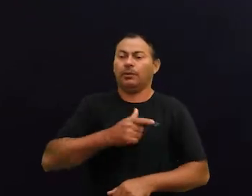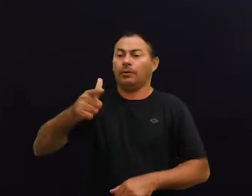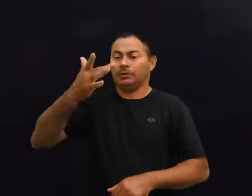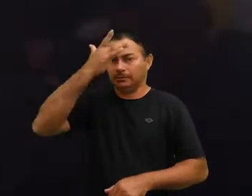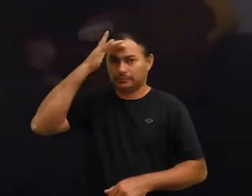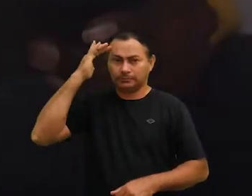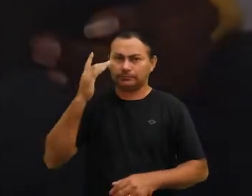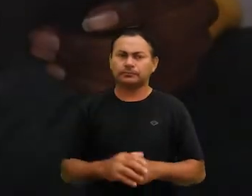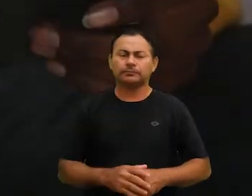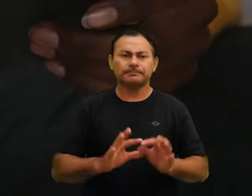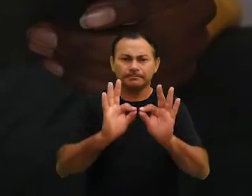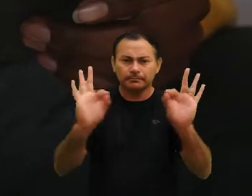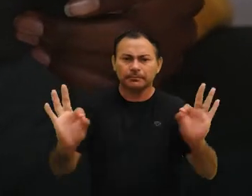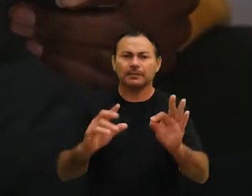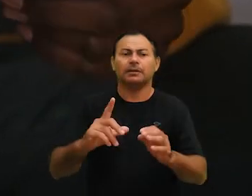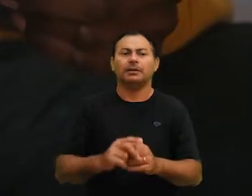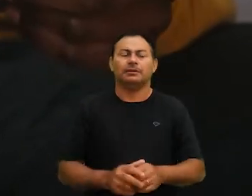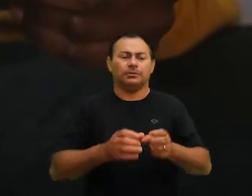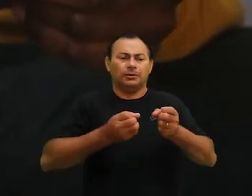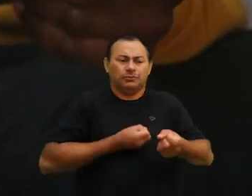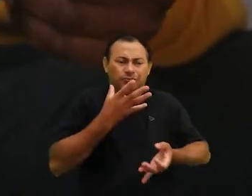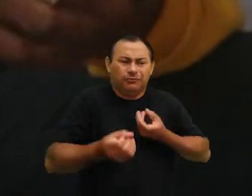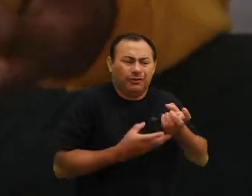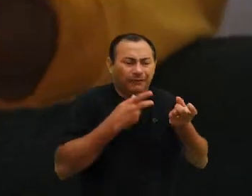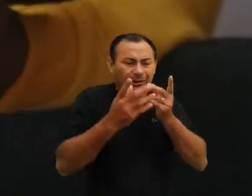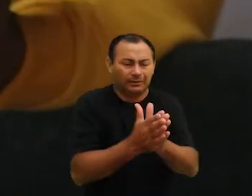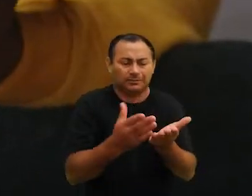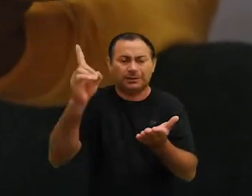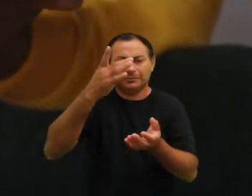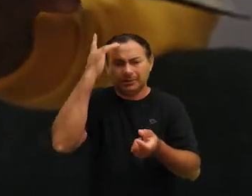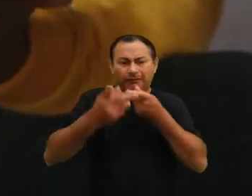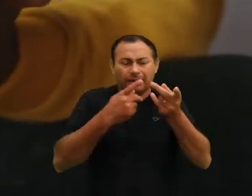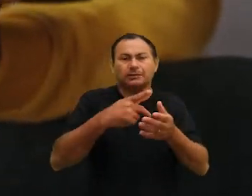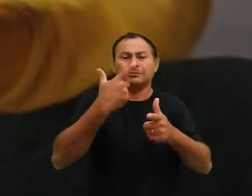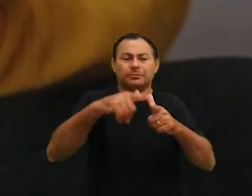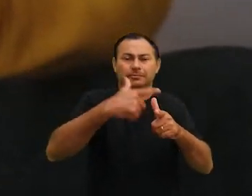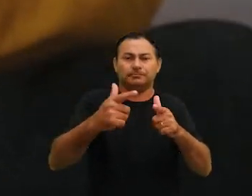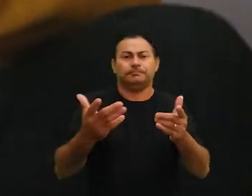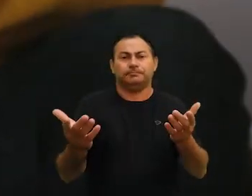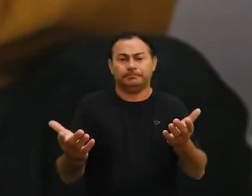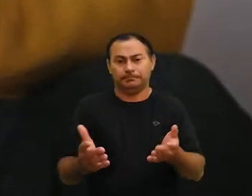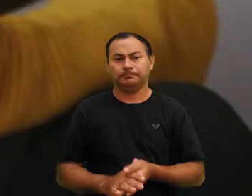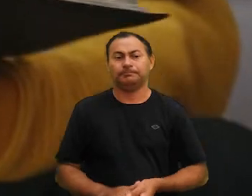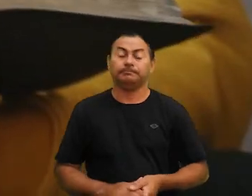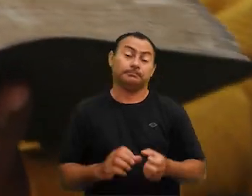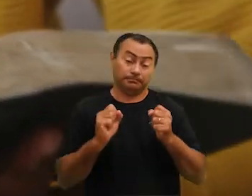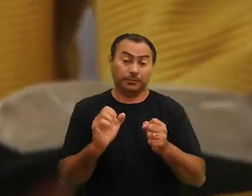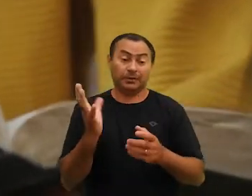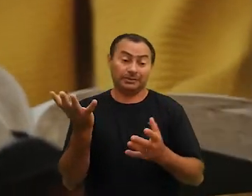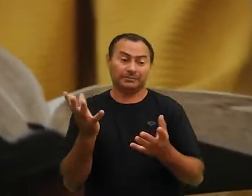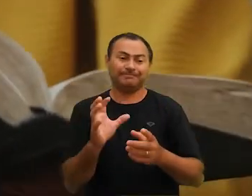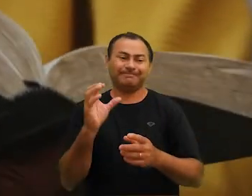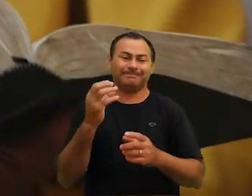outras pessoas. Se simplesmente você despejar as Escrituras sobre alguém, sobre seus problemas, pode